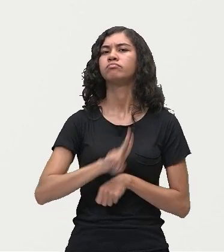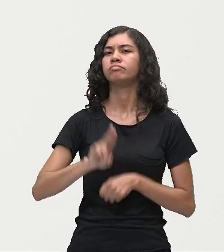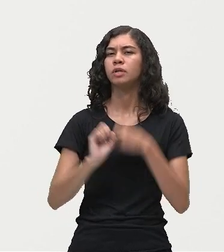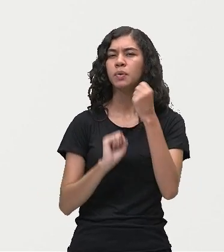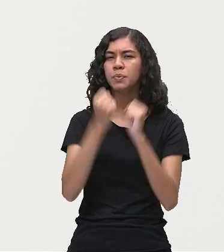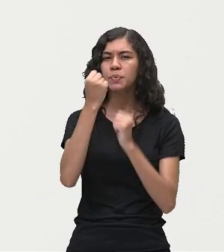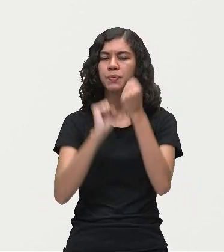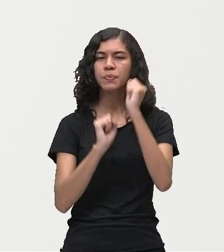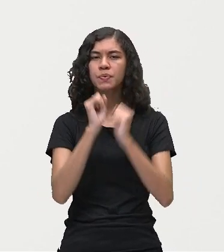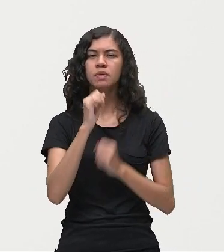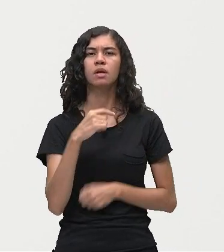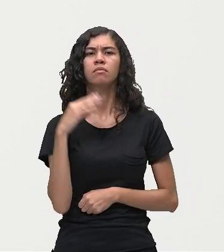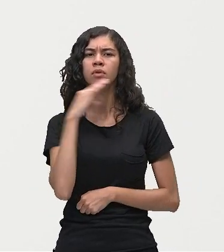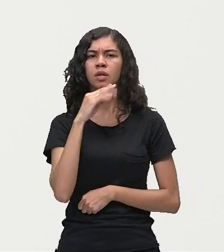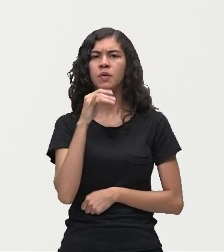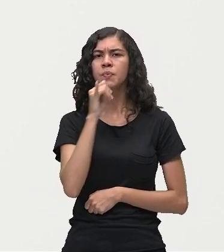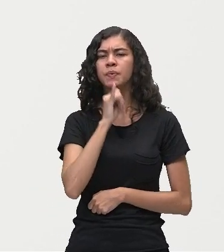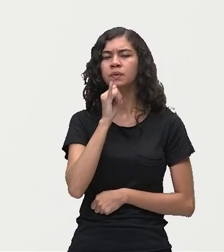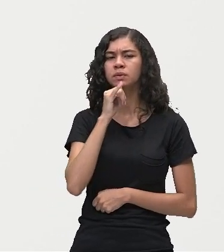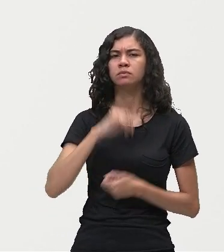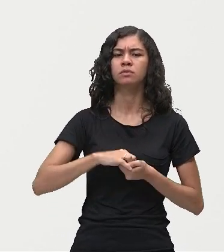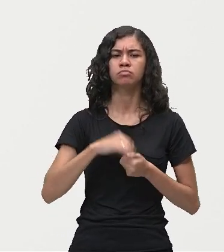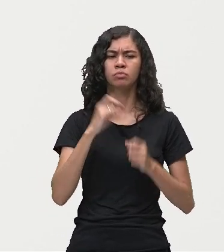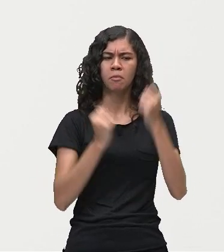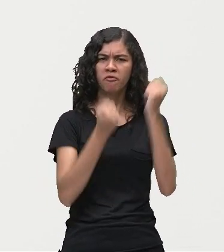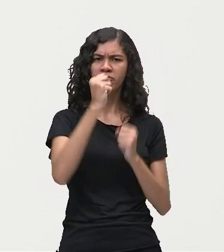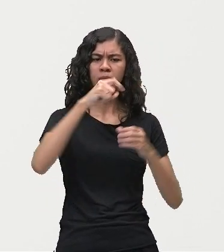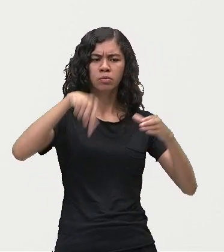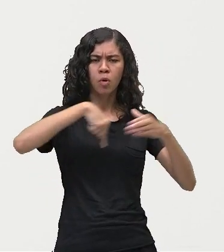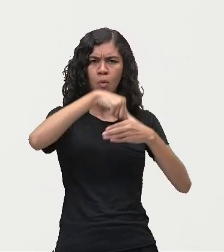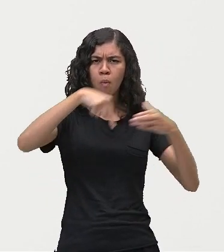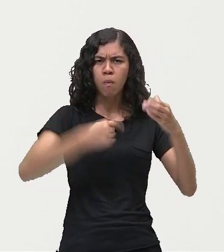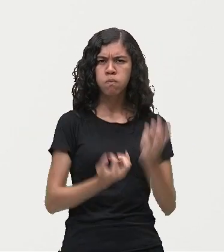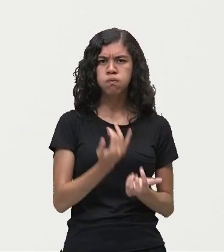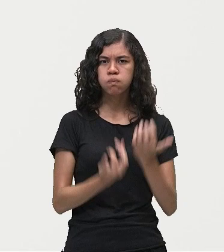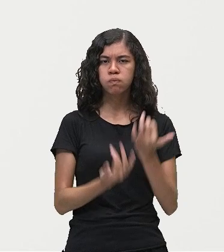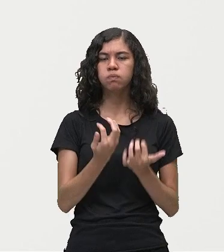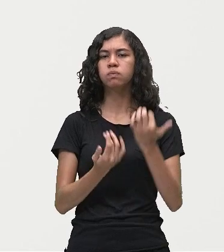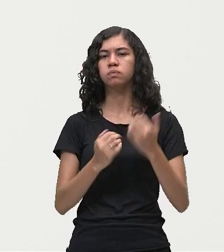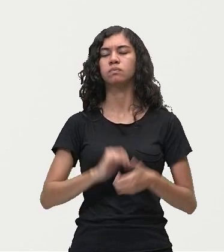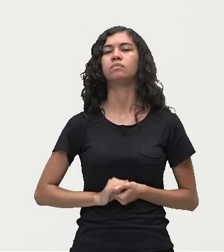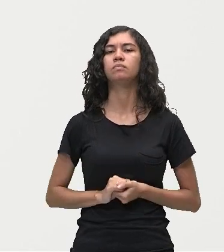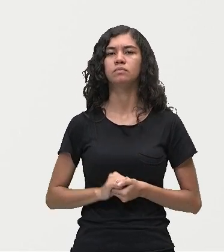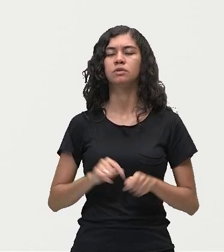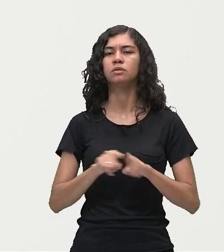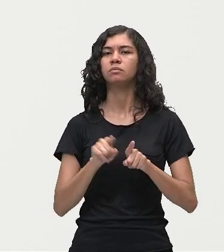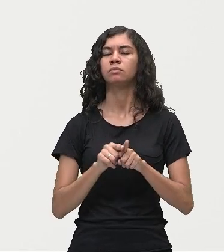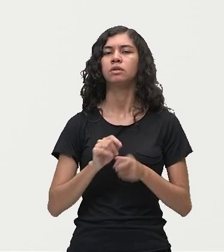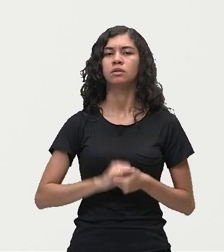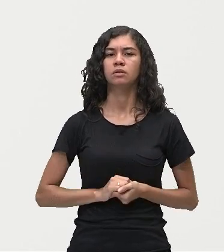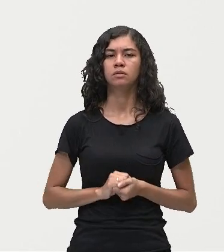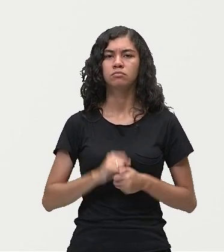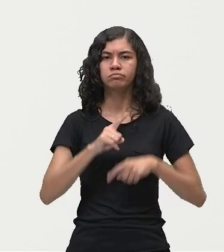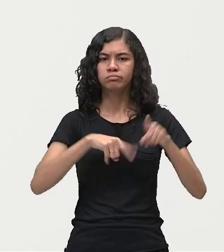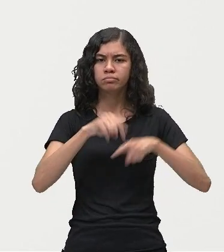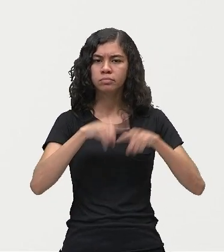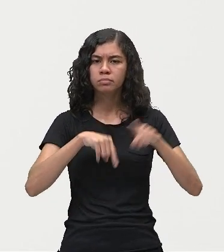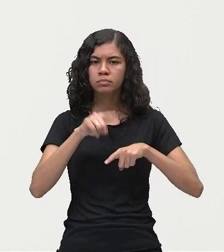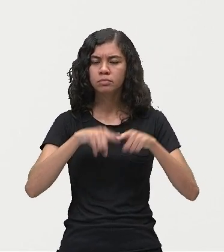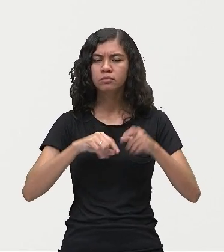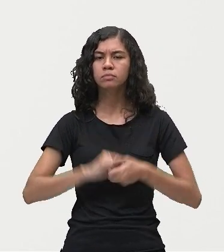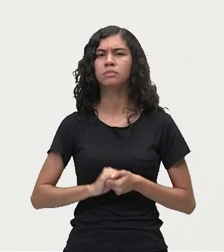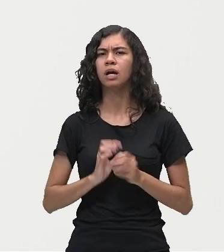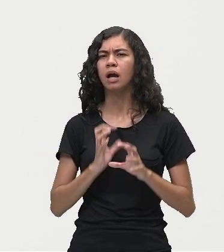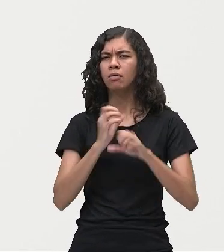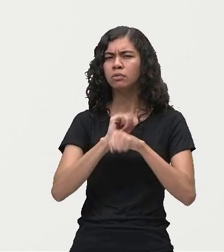fonte de calor para abastecer caldeiras. Secagem de produtos na produção do aço, nas indústrias químicas. Calcula-se que cerca